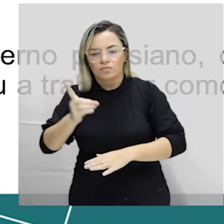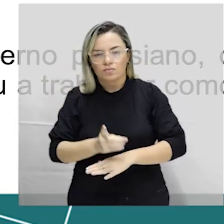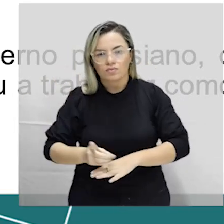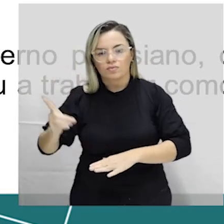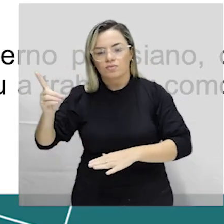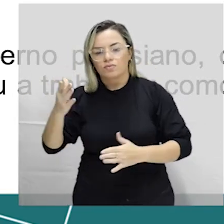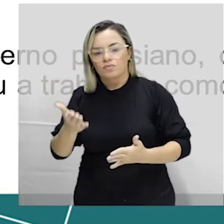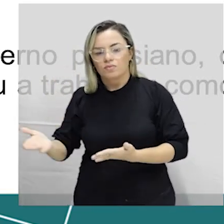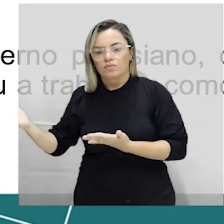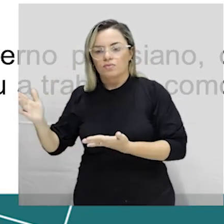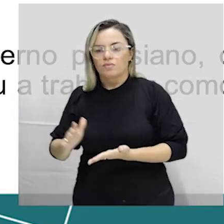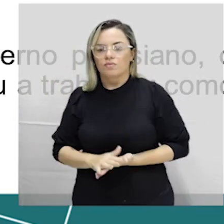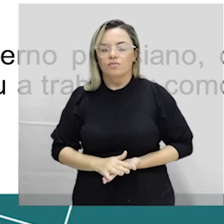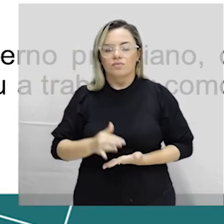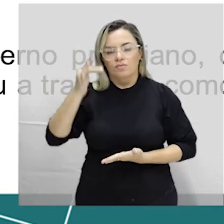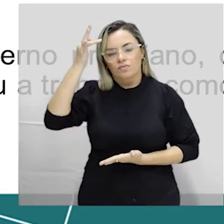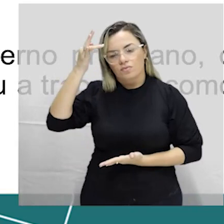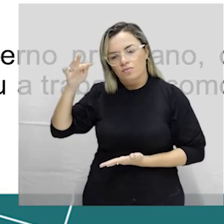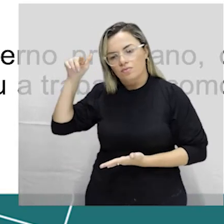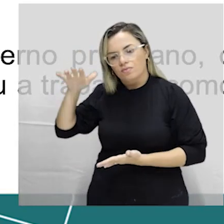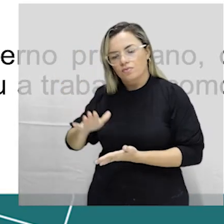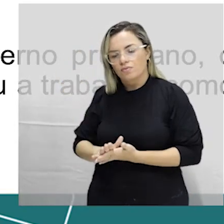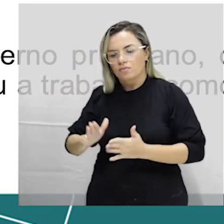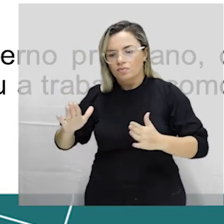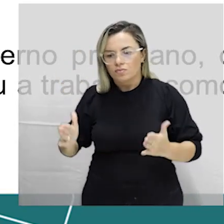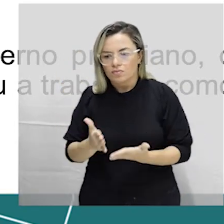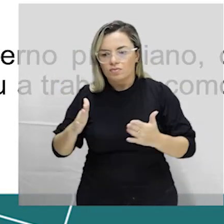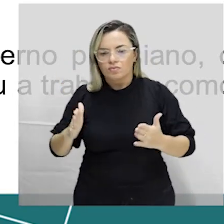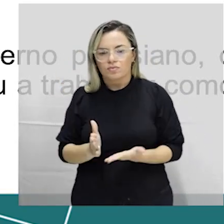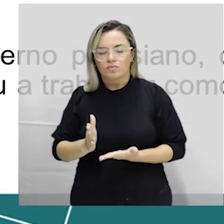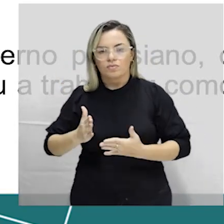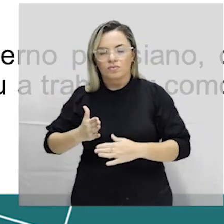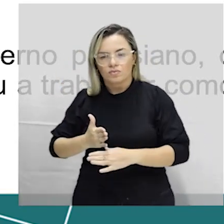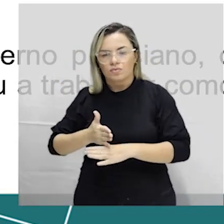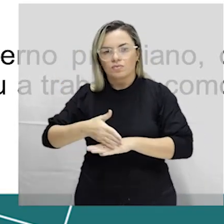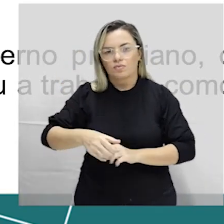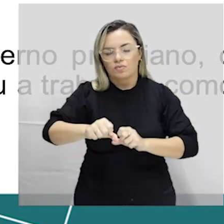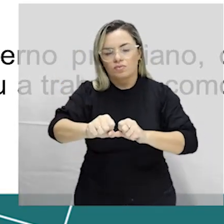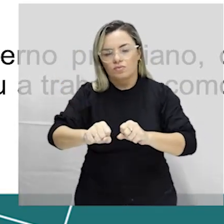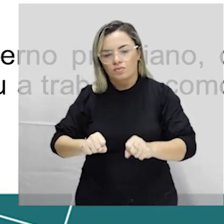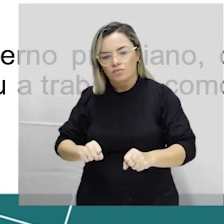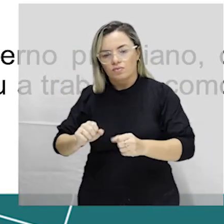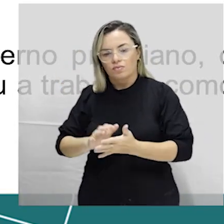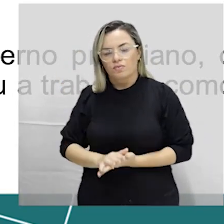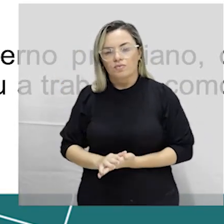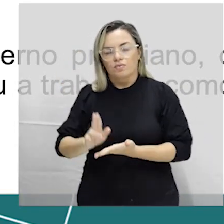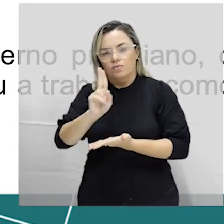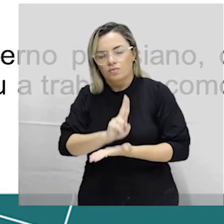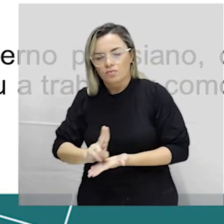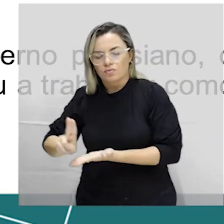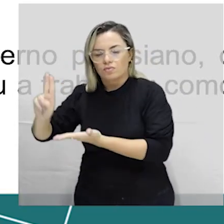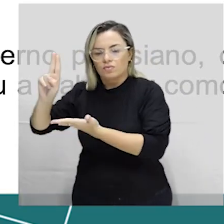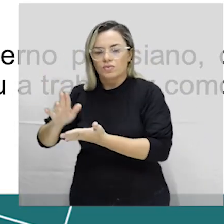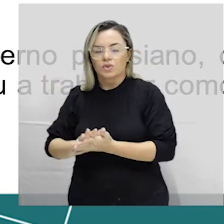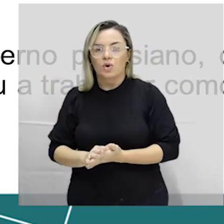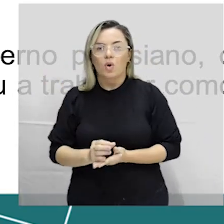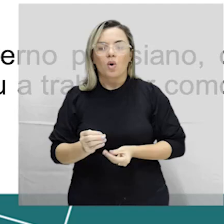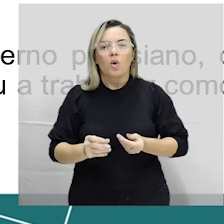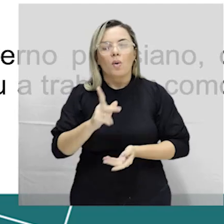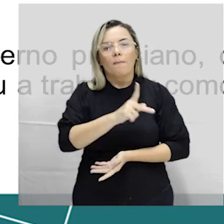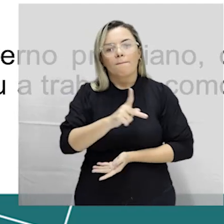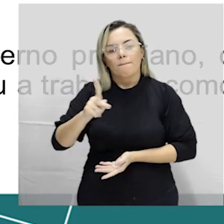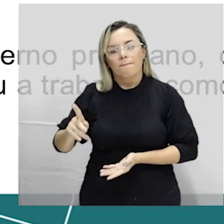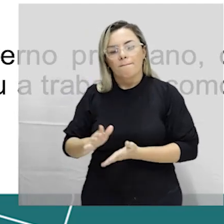doutorado em filosofia dele proporcionou que ele ingressasse na carreira acadêmica como professor nas universidades lá da Alemanha.